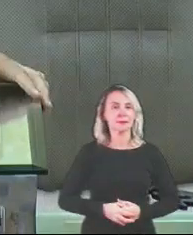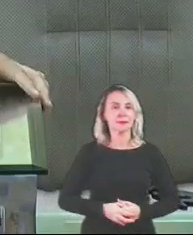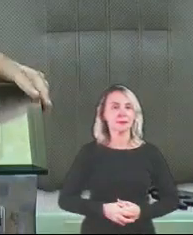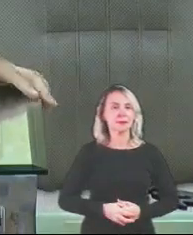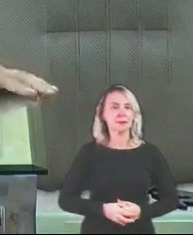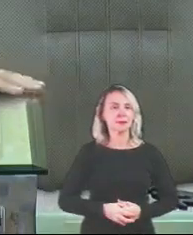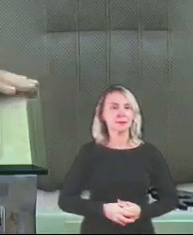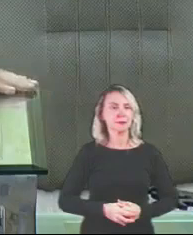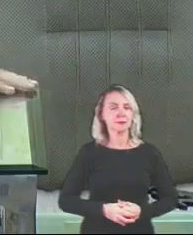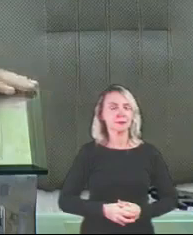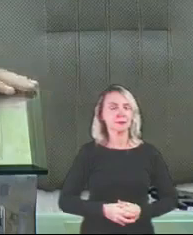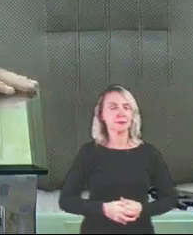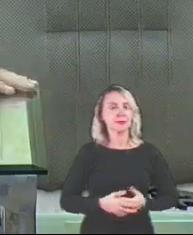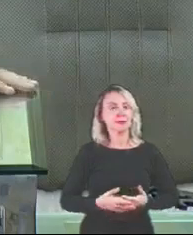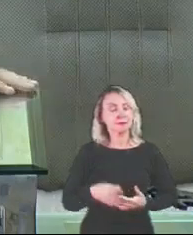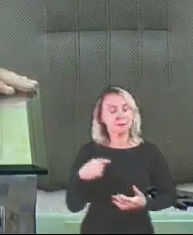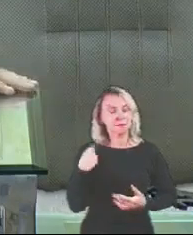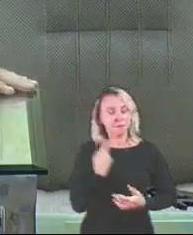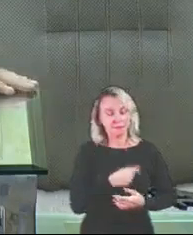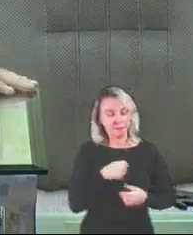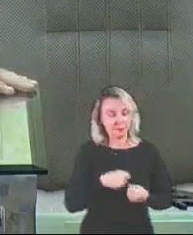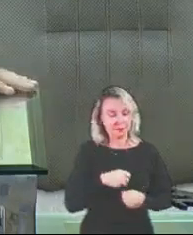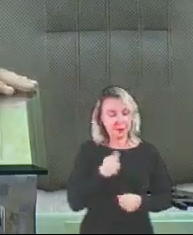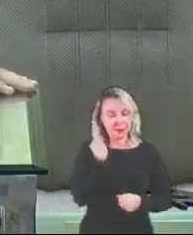Quebrantamento de Deus.